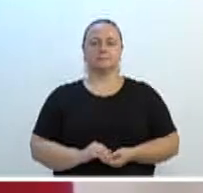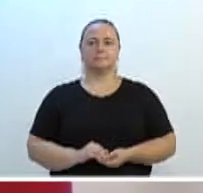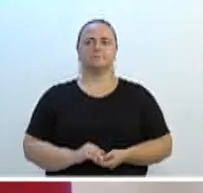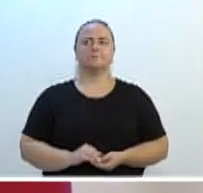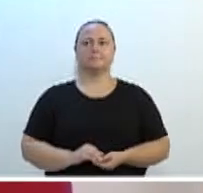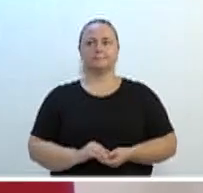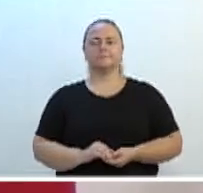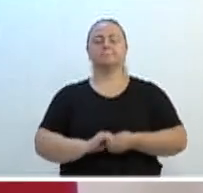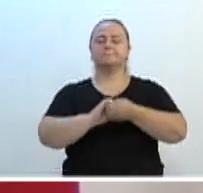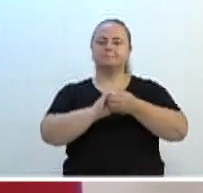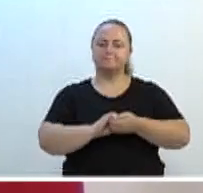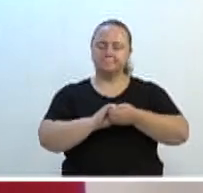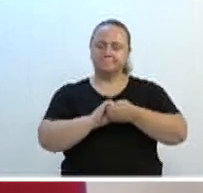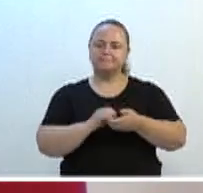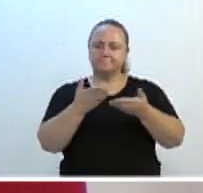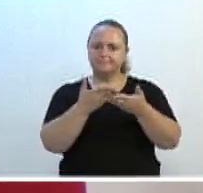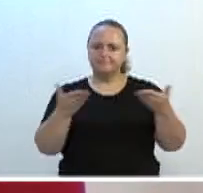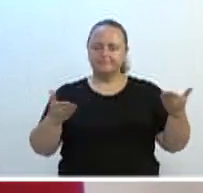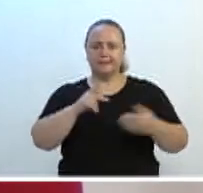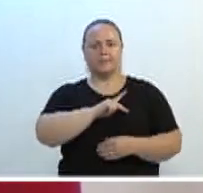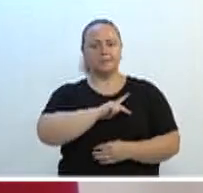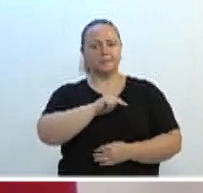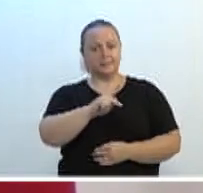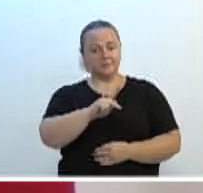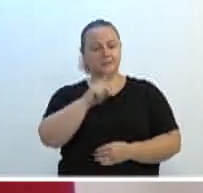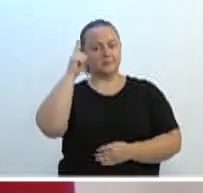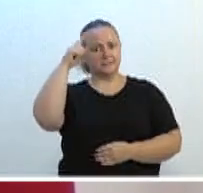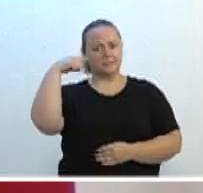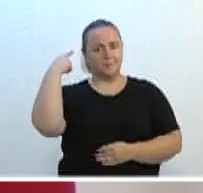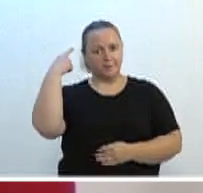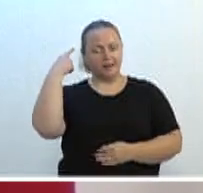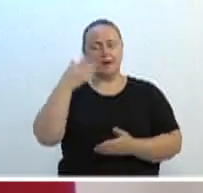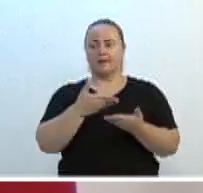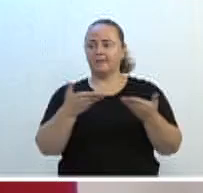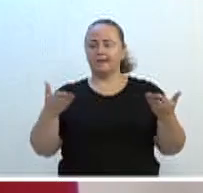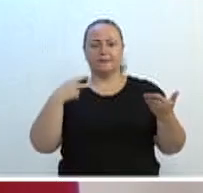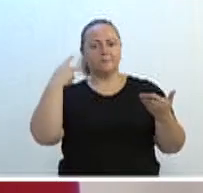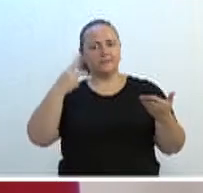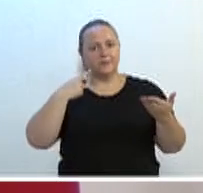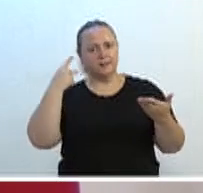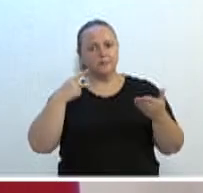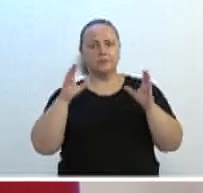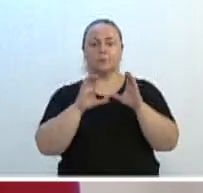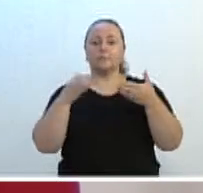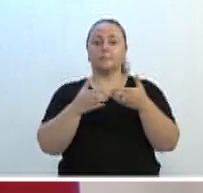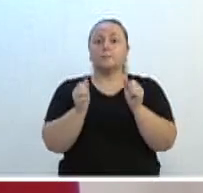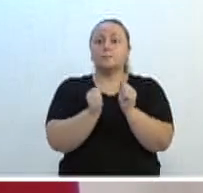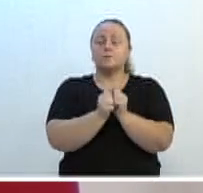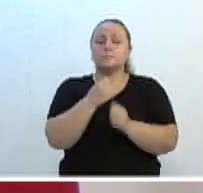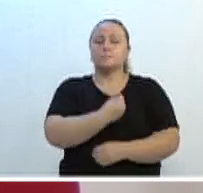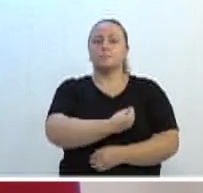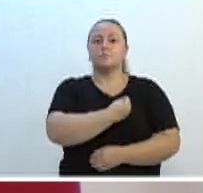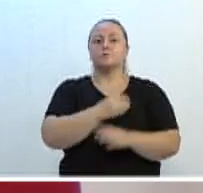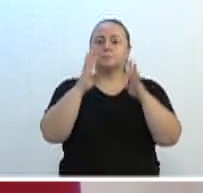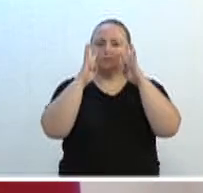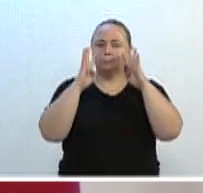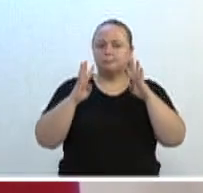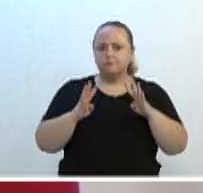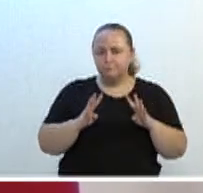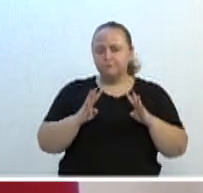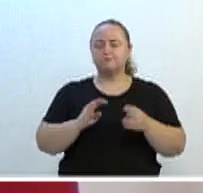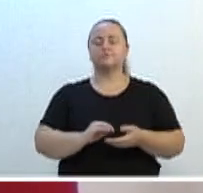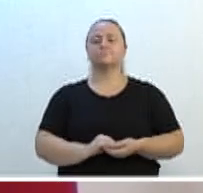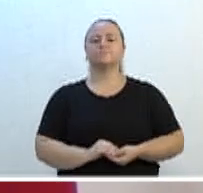Meus cumprimentos, presidente Silmara, senhores vereadores, comunidades que acompanham vossos lares. Meus